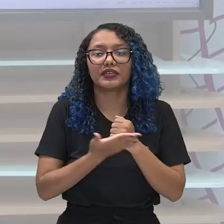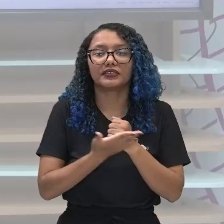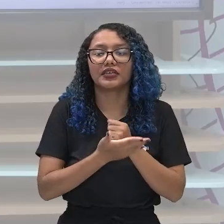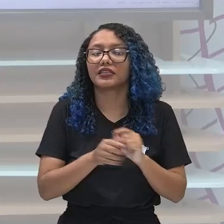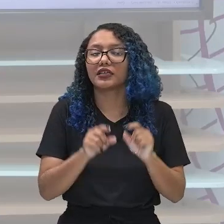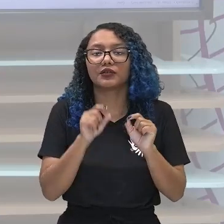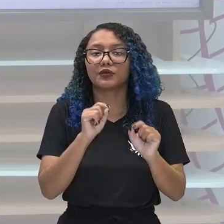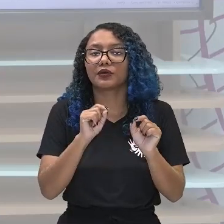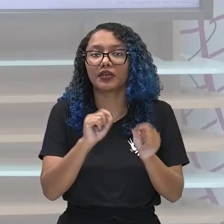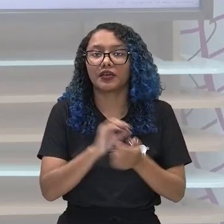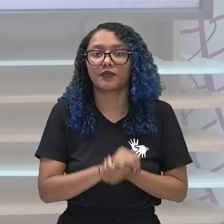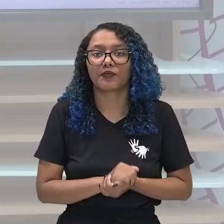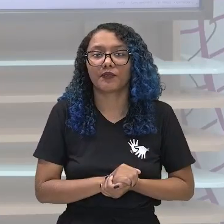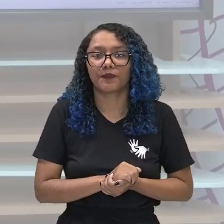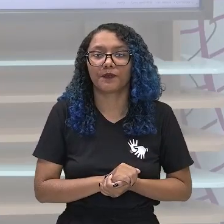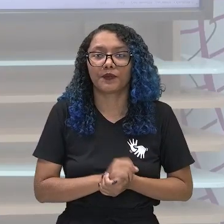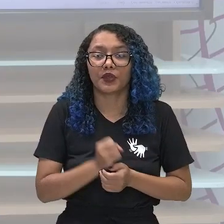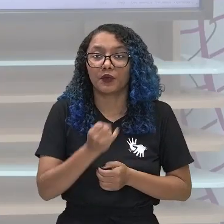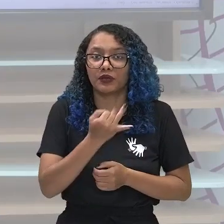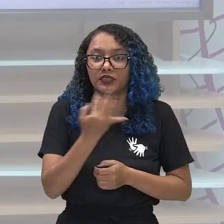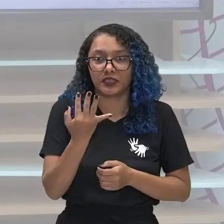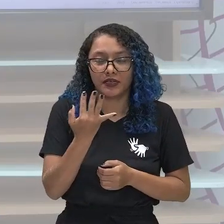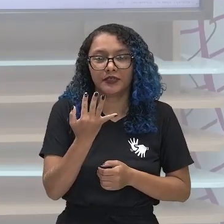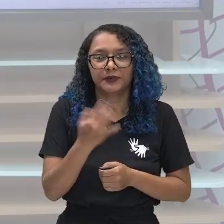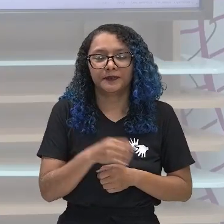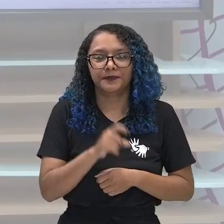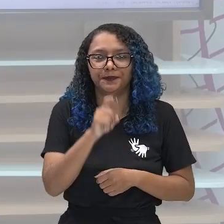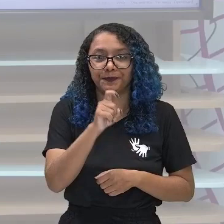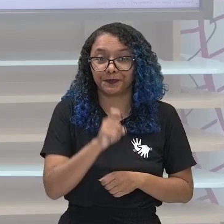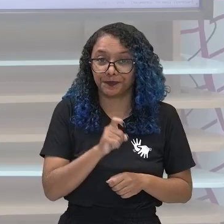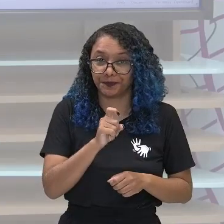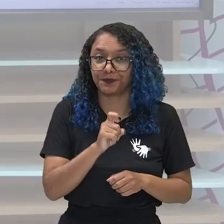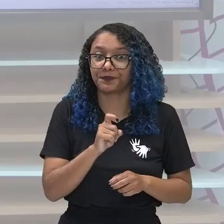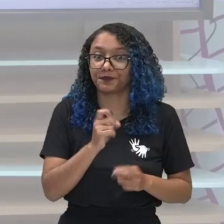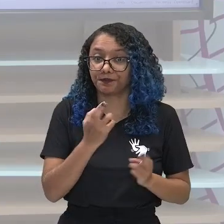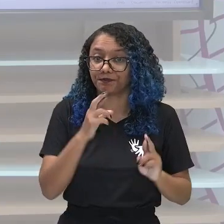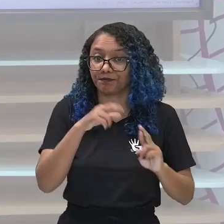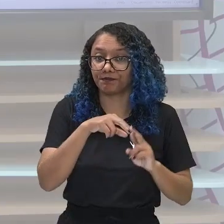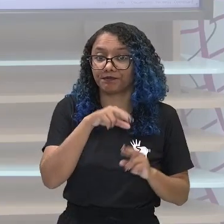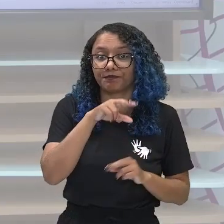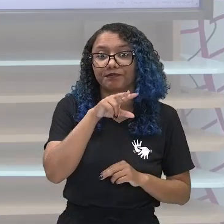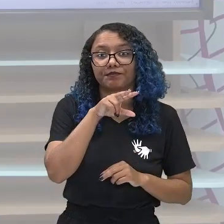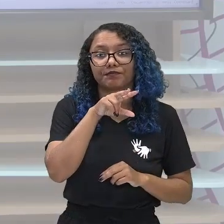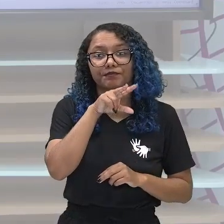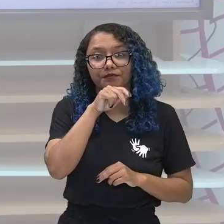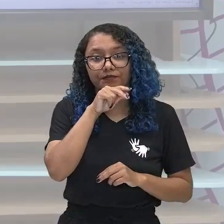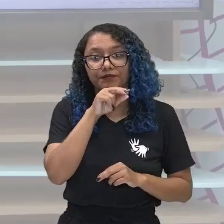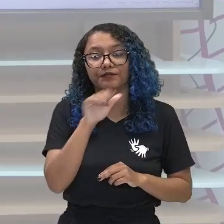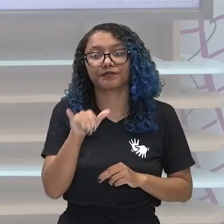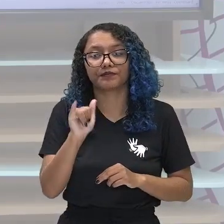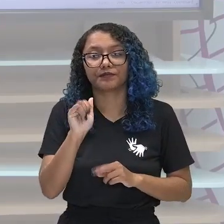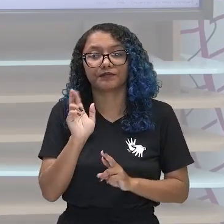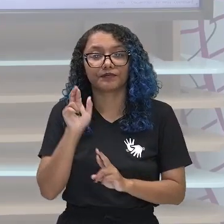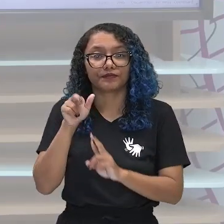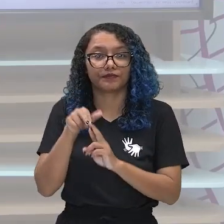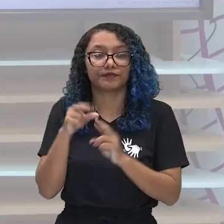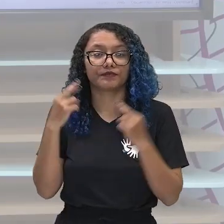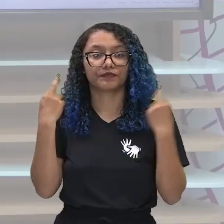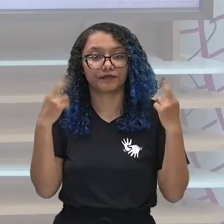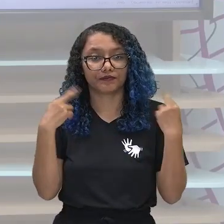certo? X para patos e Y para ovelhas. Somando ao todo,